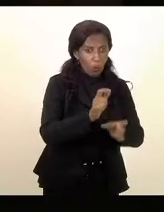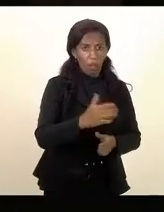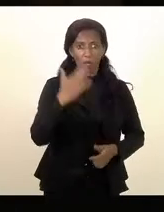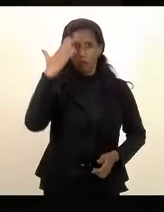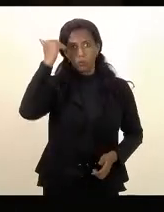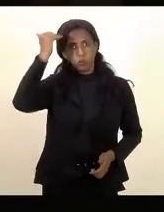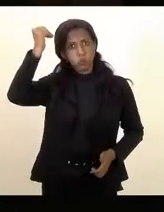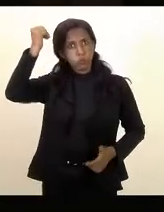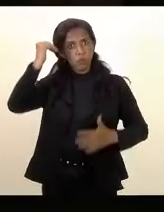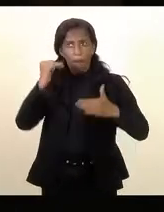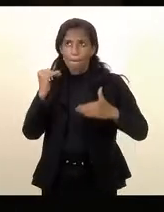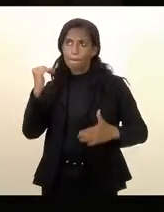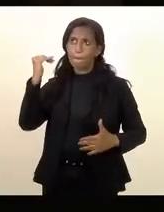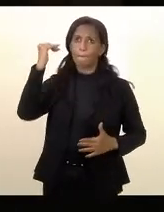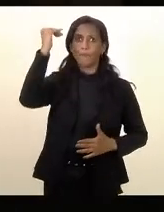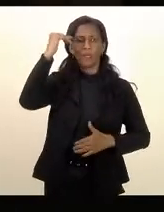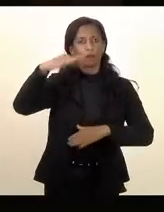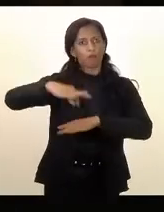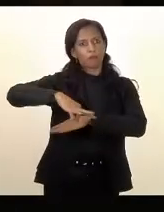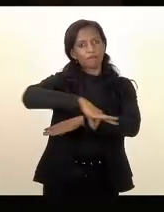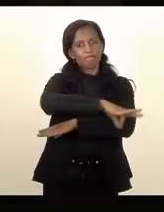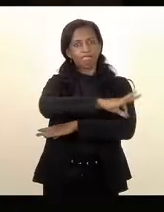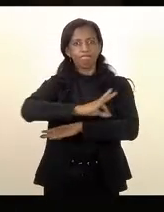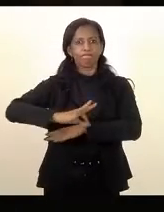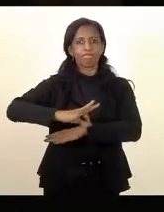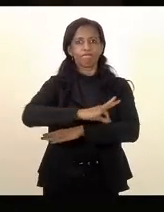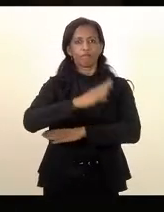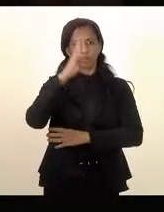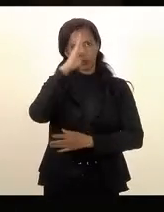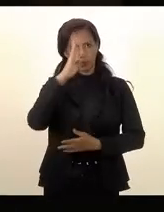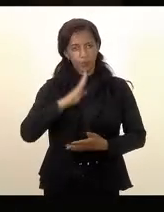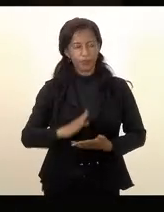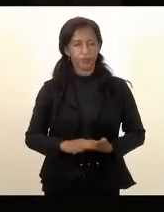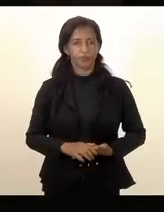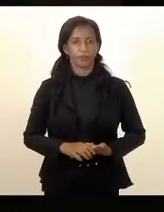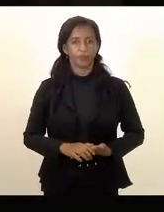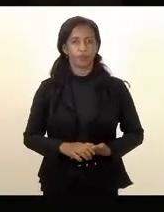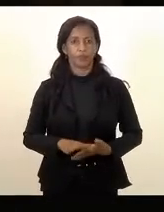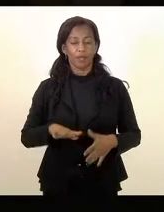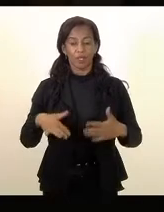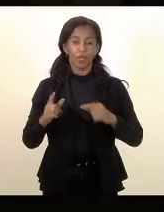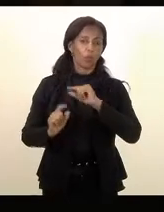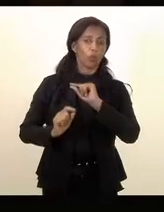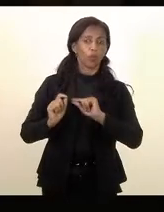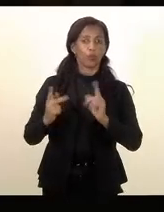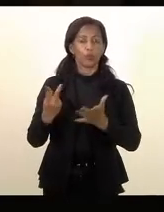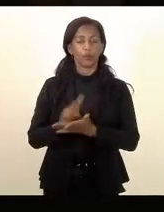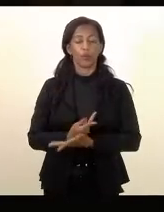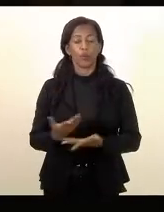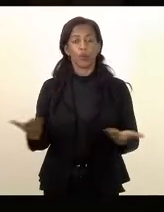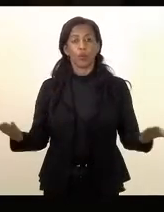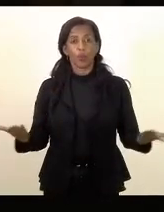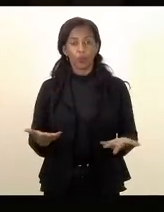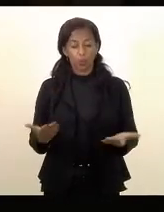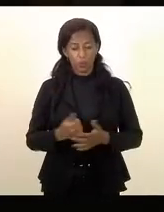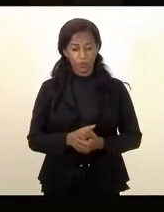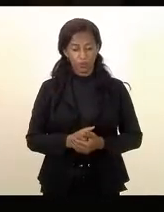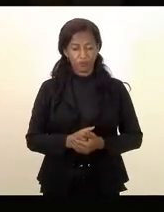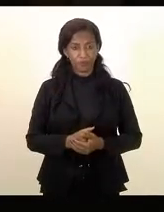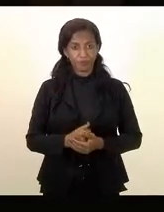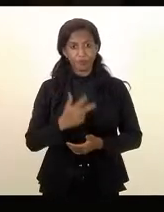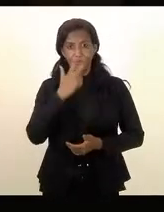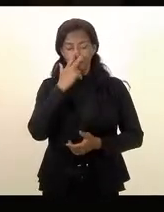da arquitetura brasileira entendeu então o que que acontece então hoje nós estamos nessa briga